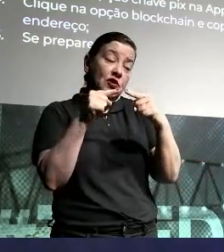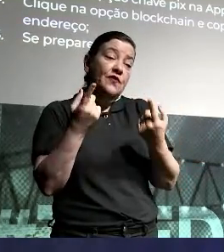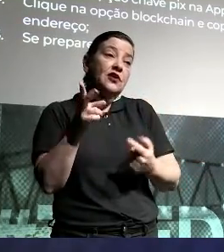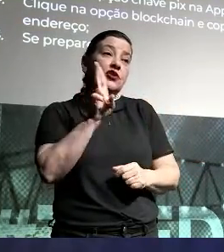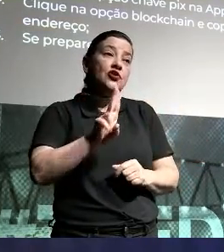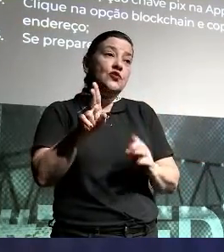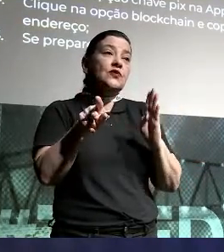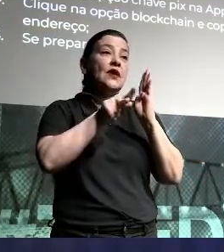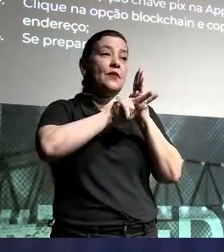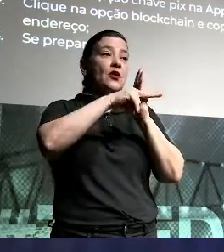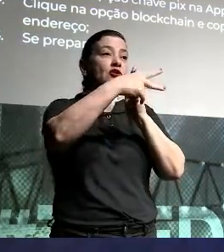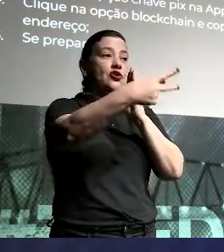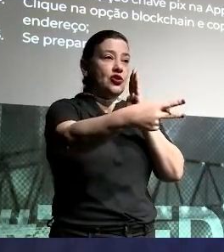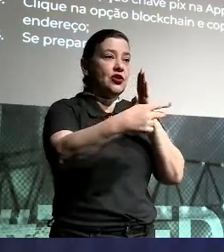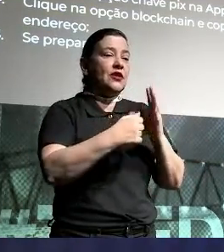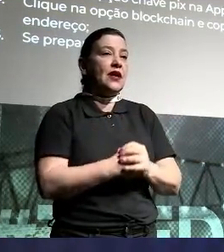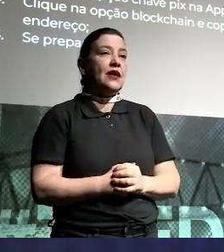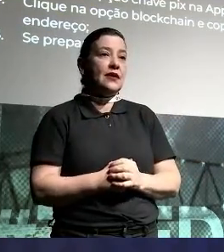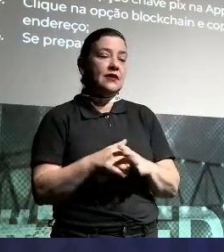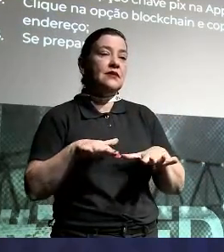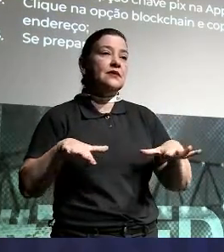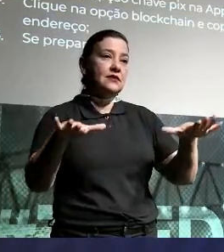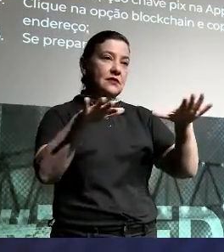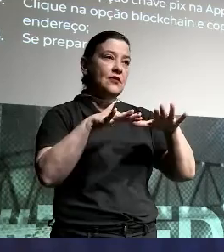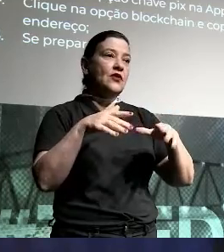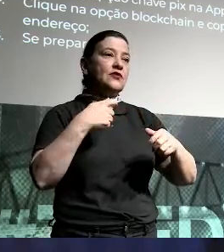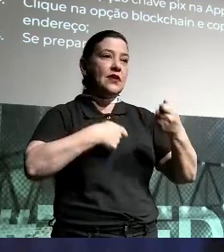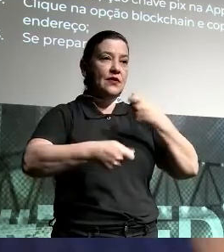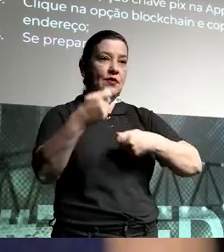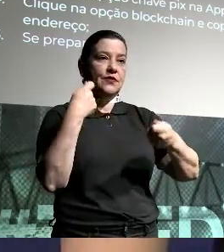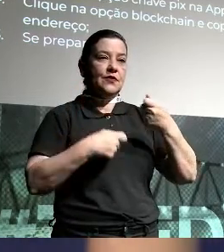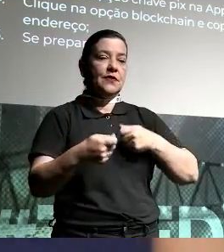blockchain intrinsecamente no nosso negócio, né?